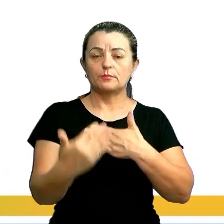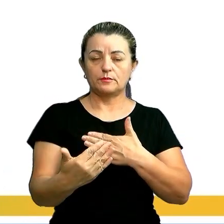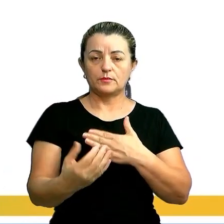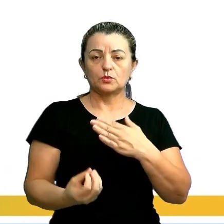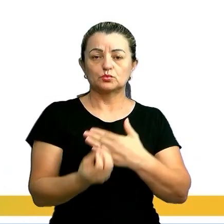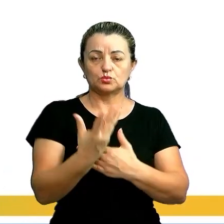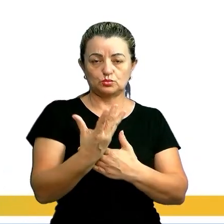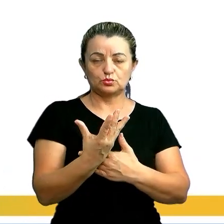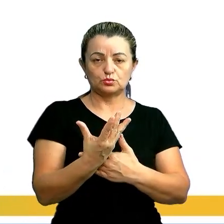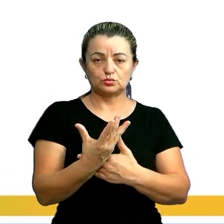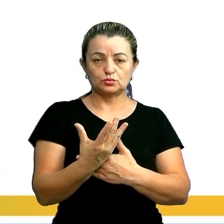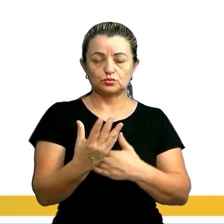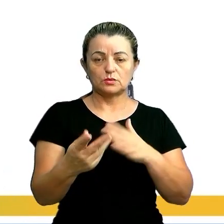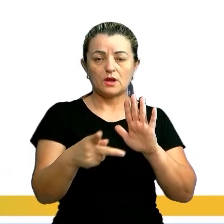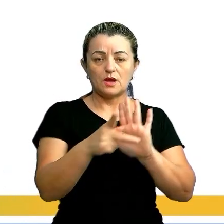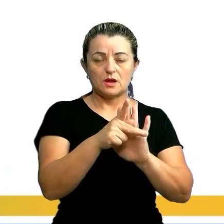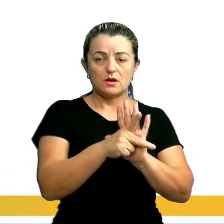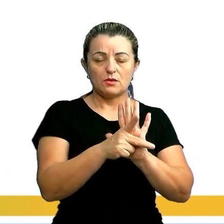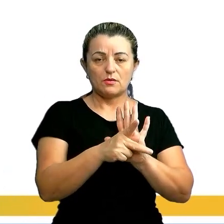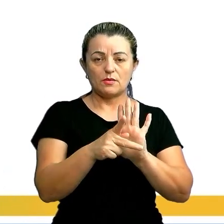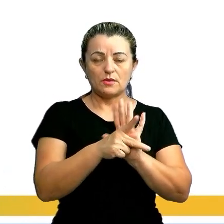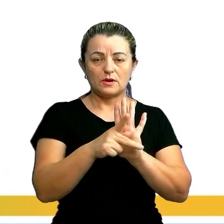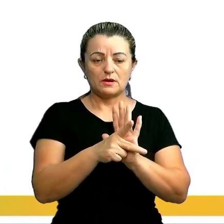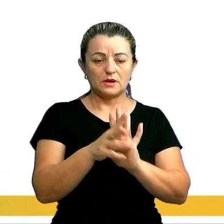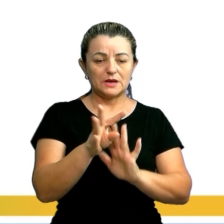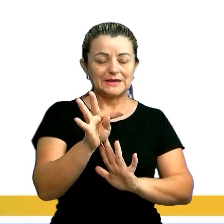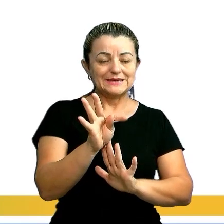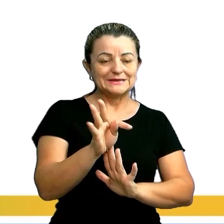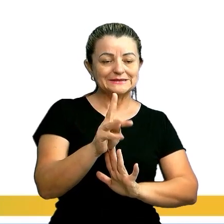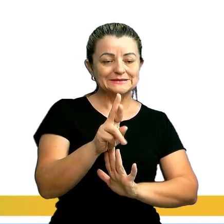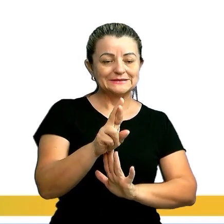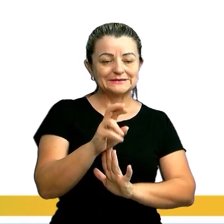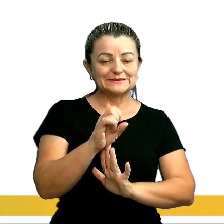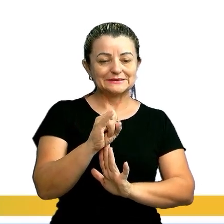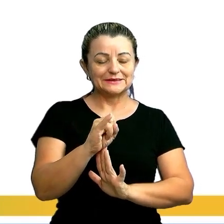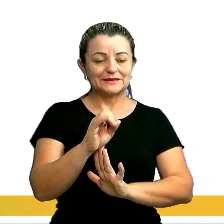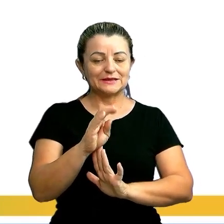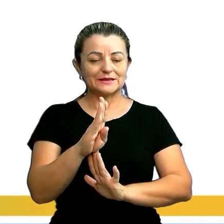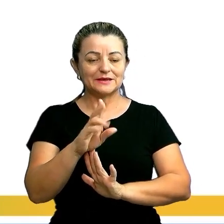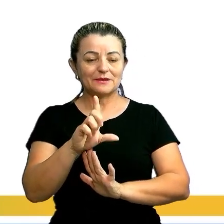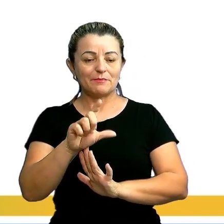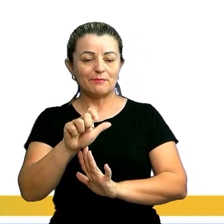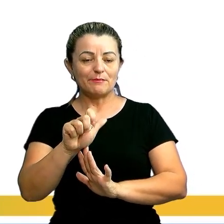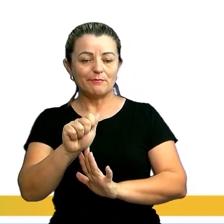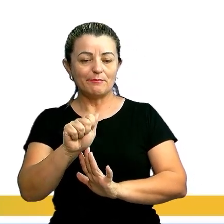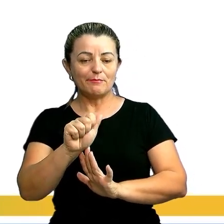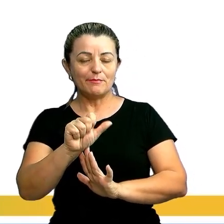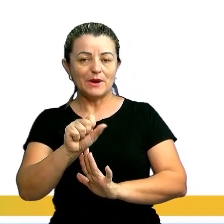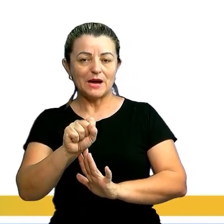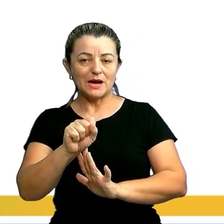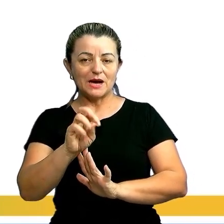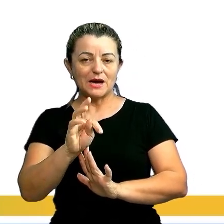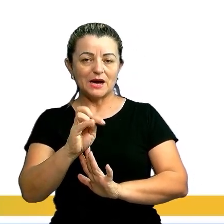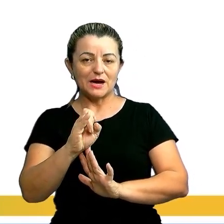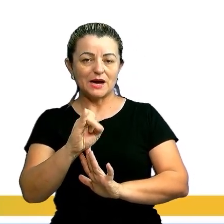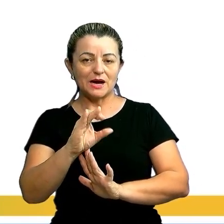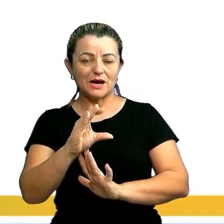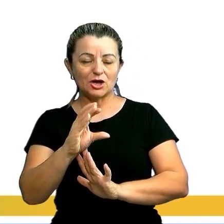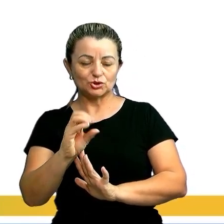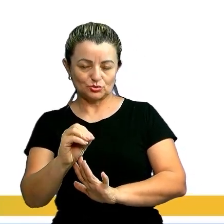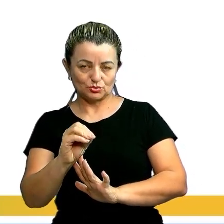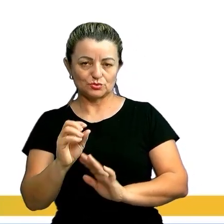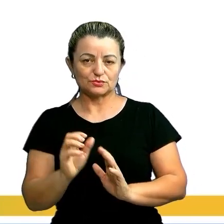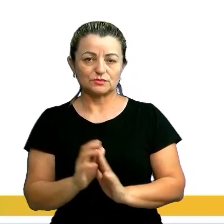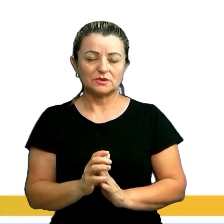surge então uma característica que é triblásticos. Triblásticos são os que têm 3 folhetos embrionários, mas